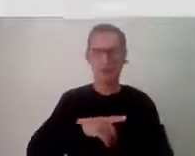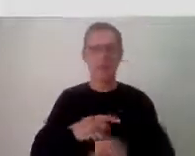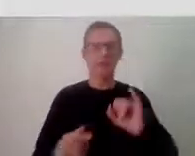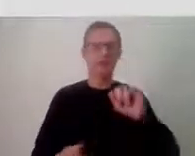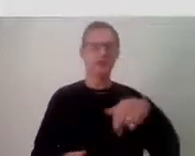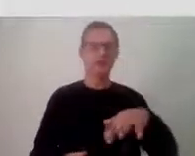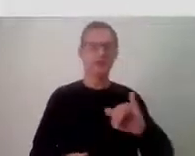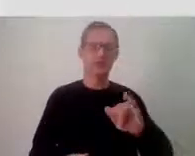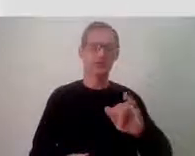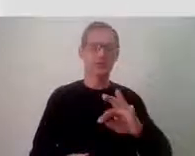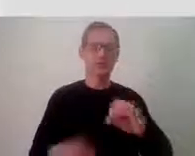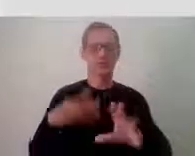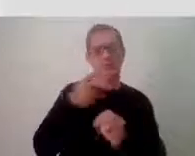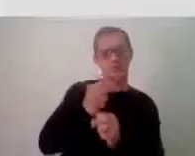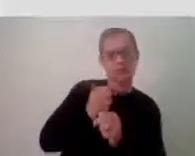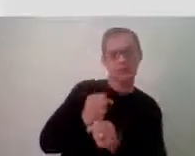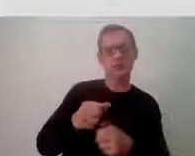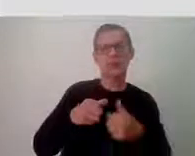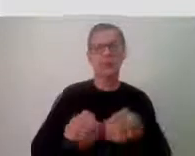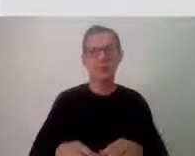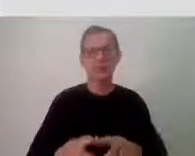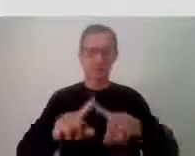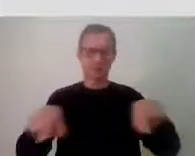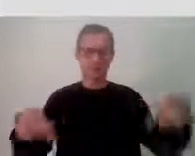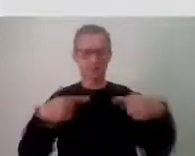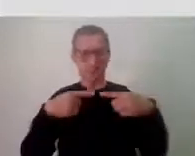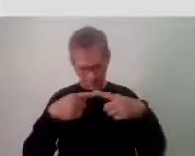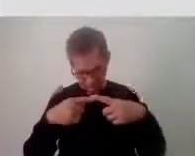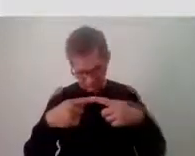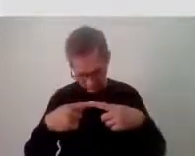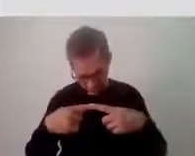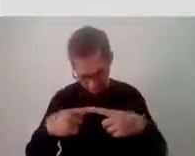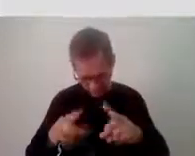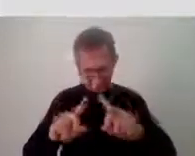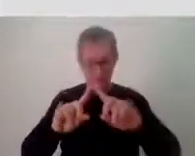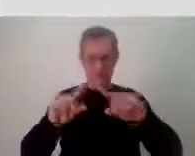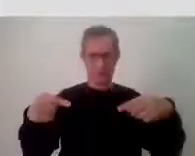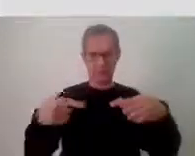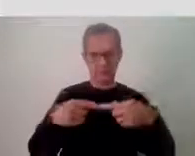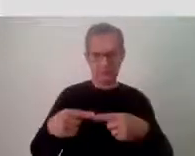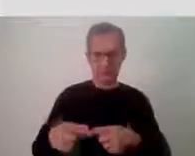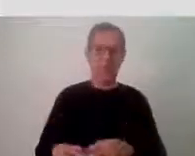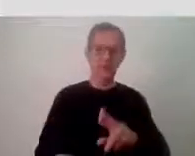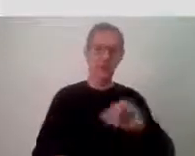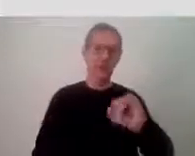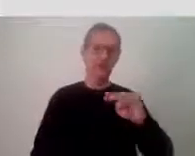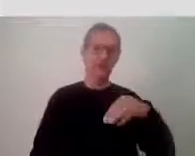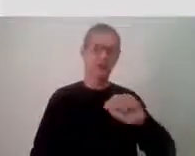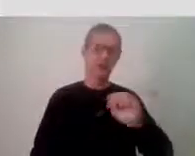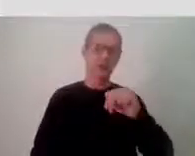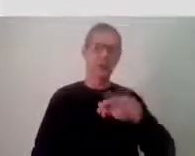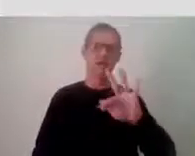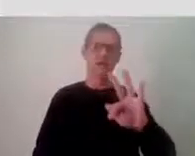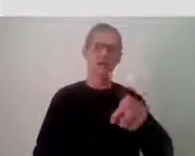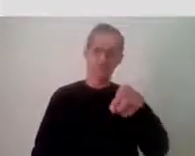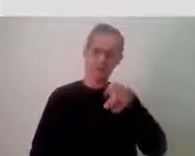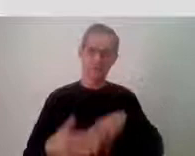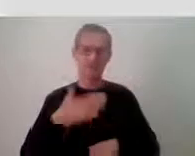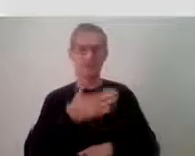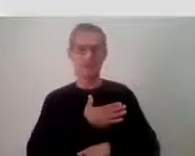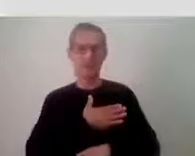do somatório, essa daqui é a área dos retângulos de Riemann. F de x é a